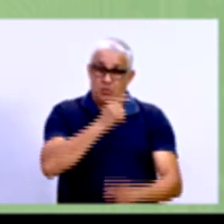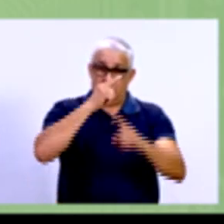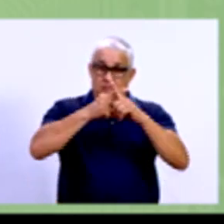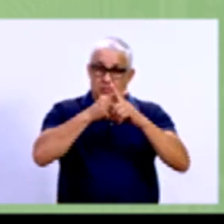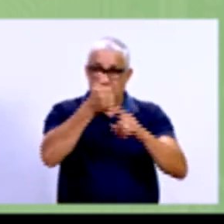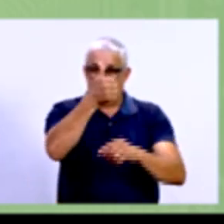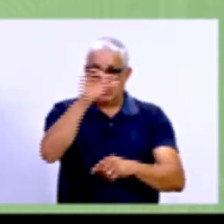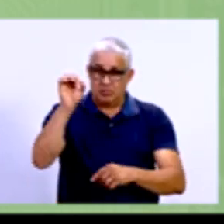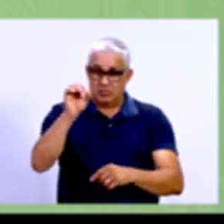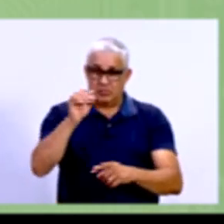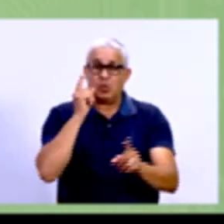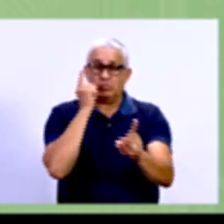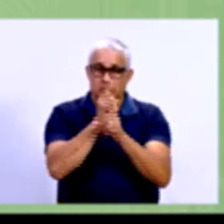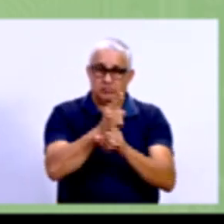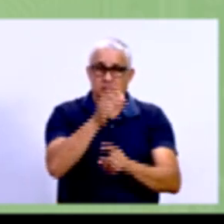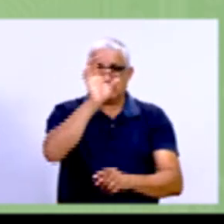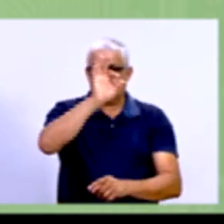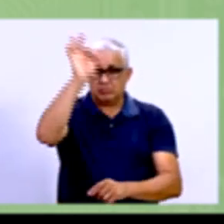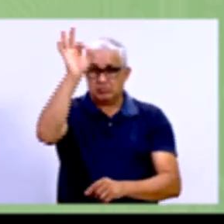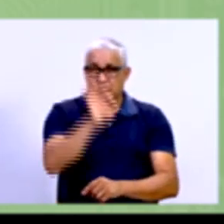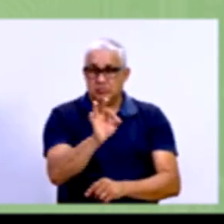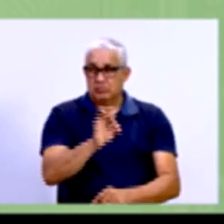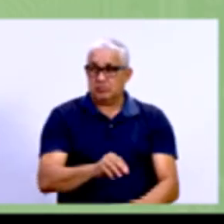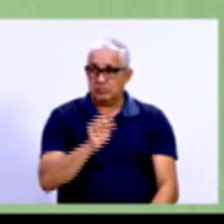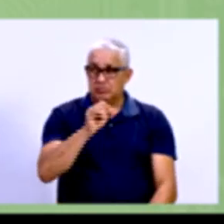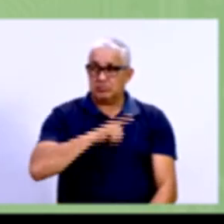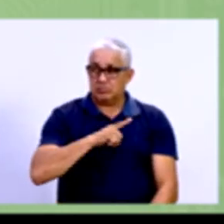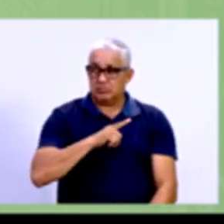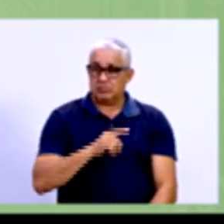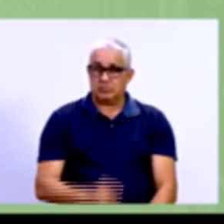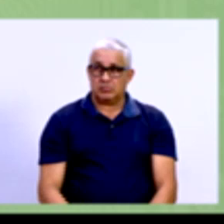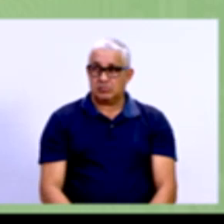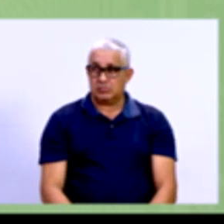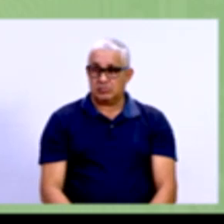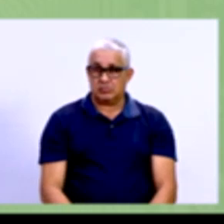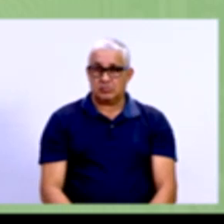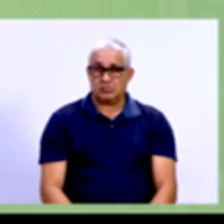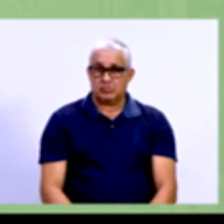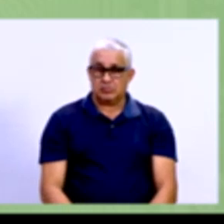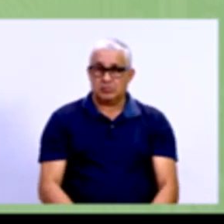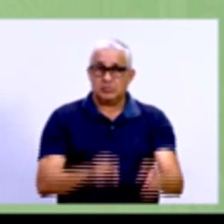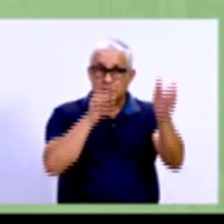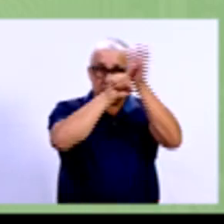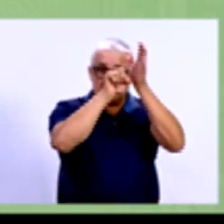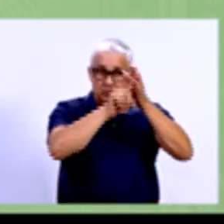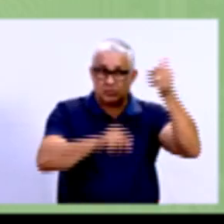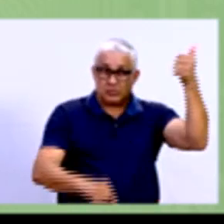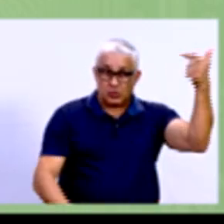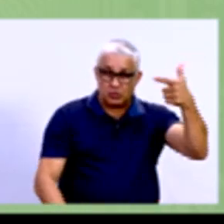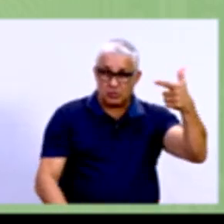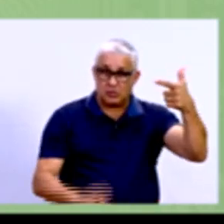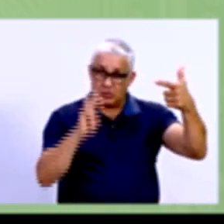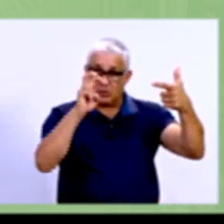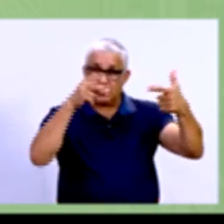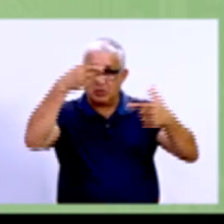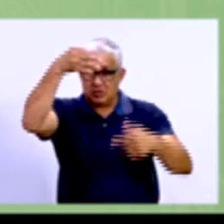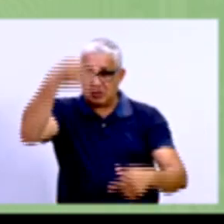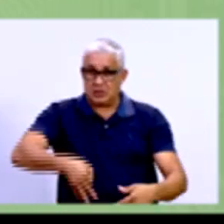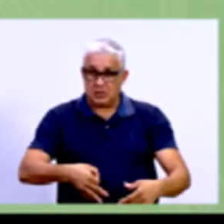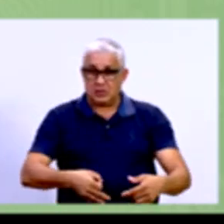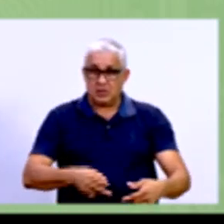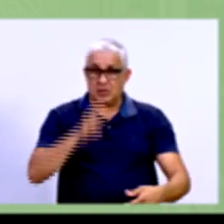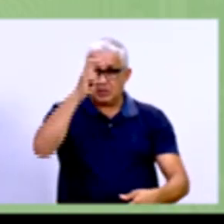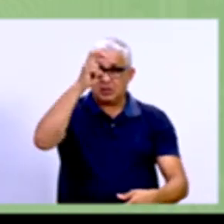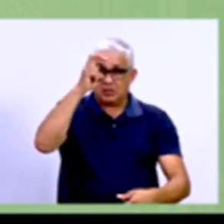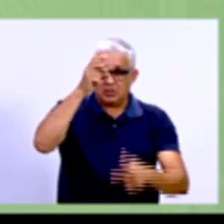vai encontrar o percentual, tá? Se ele tivesse acertado, no caso aqui, 5 questões de 12, então seria 5 sobre 12, a gente faria